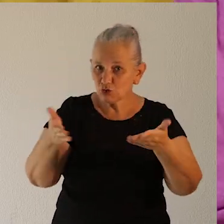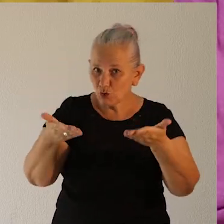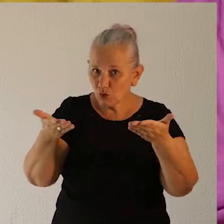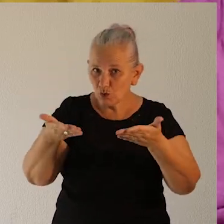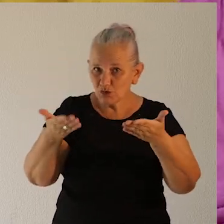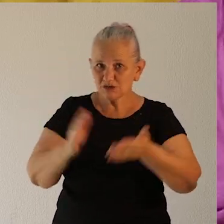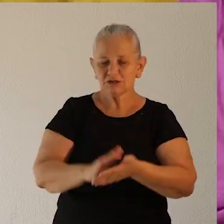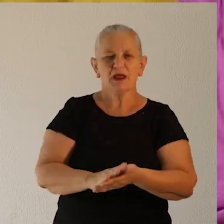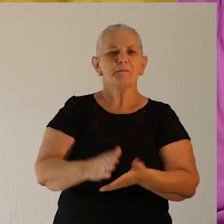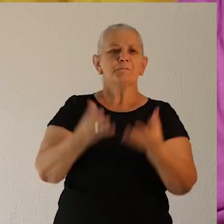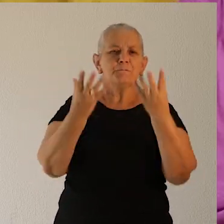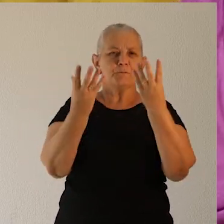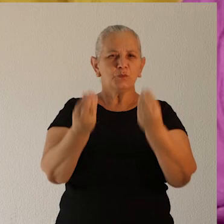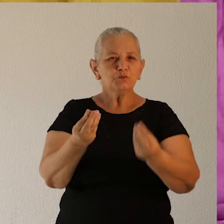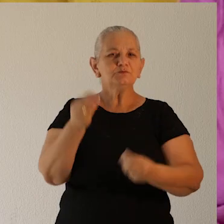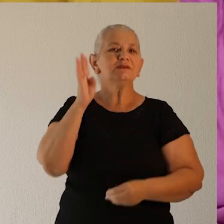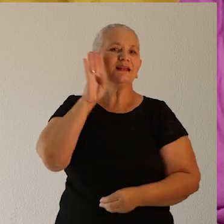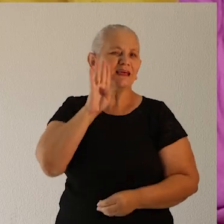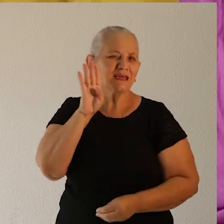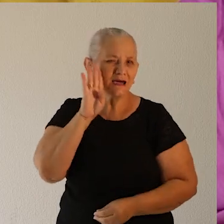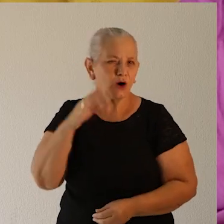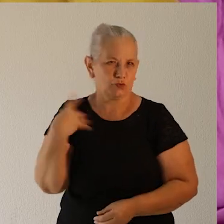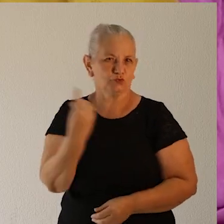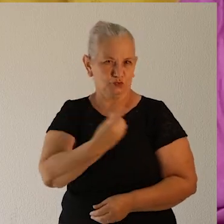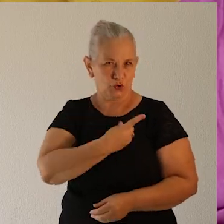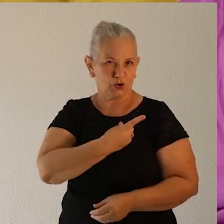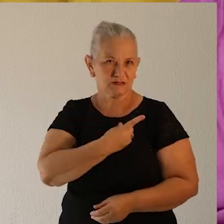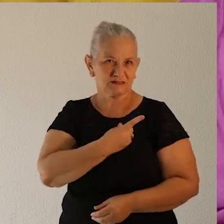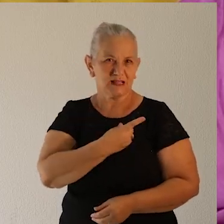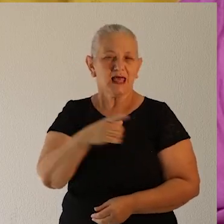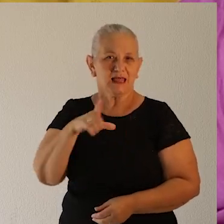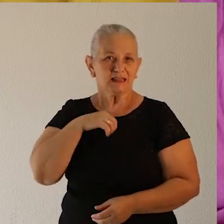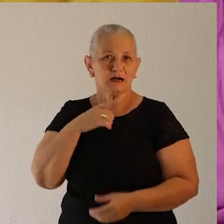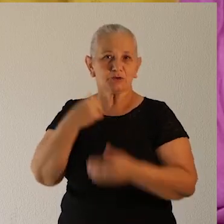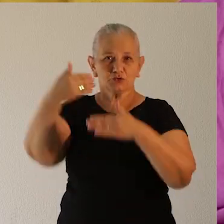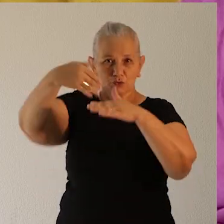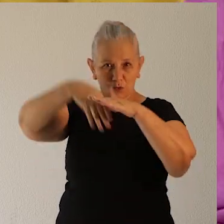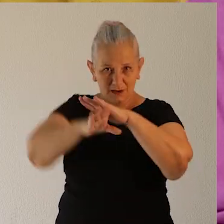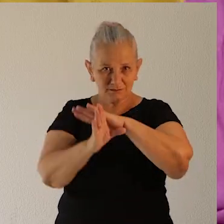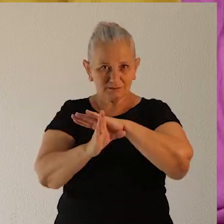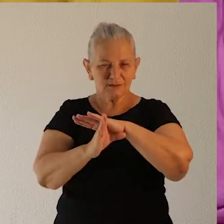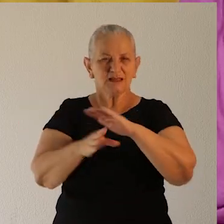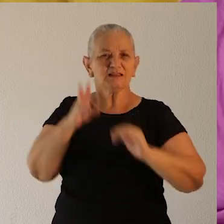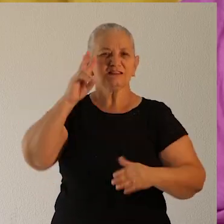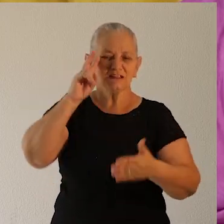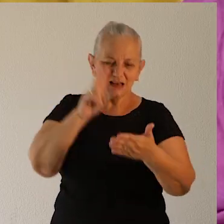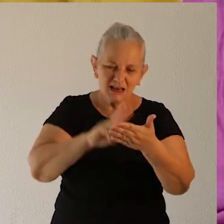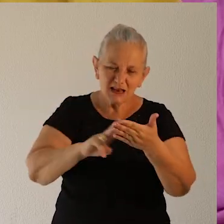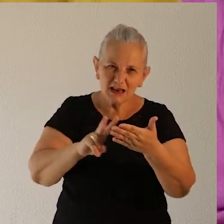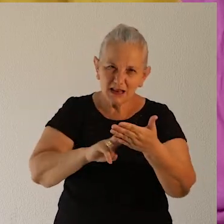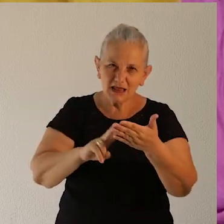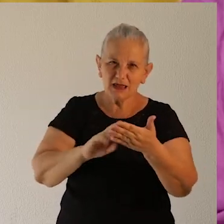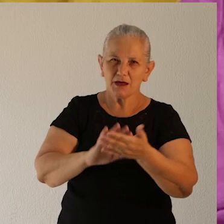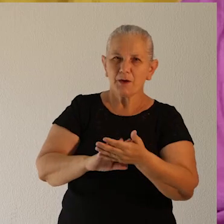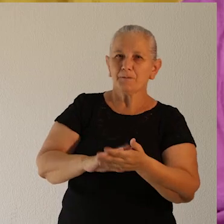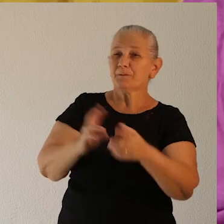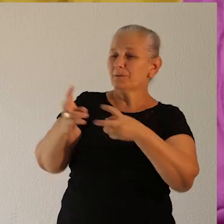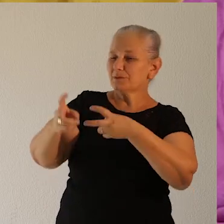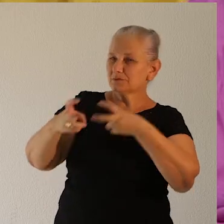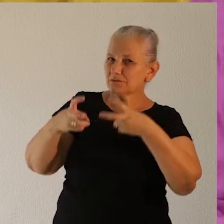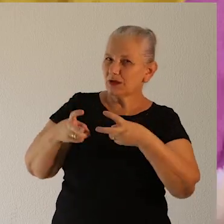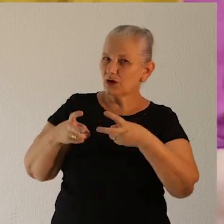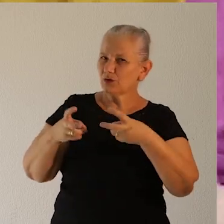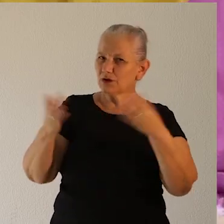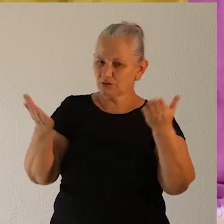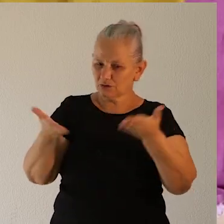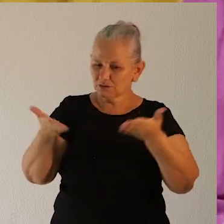muito legal a gente adquirir o hábito pela leitura, para conhecermos o nosso passado, para verificarmos o que está acontecendo no